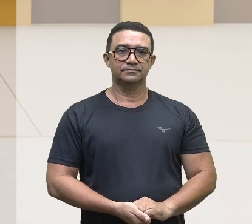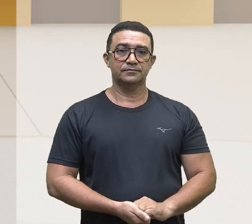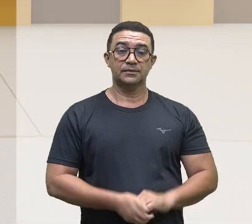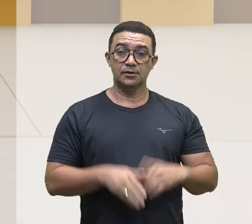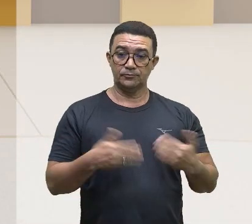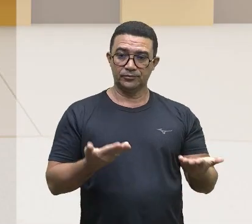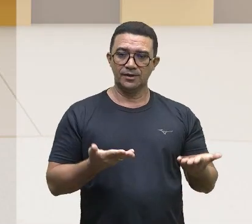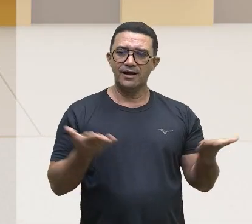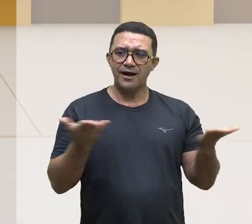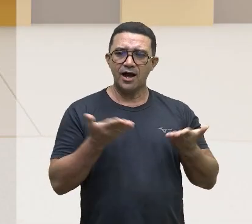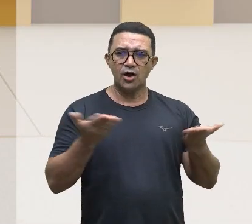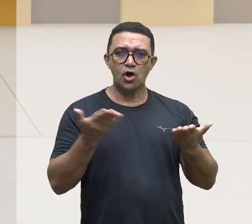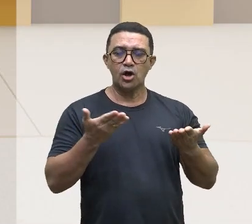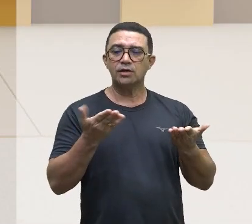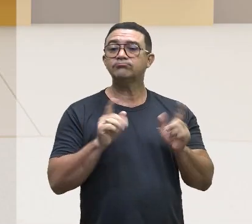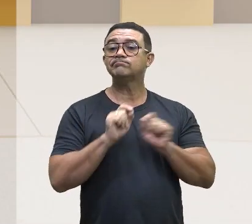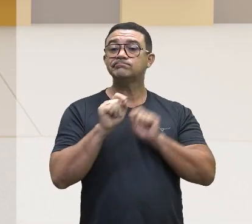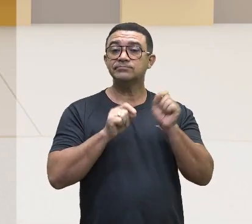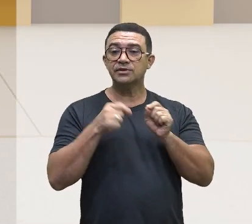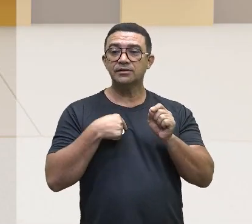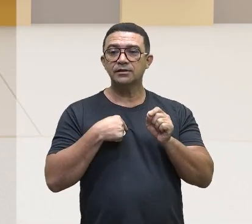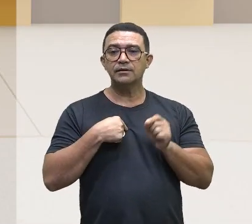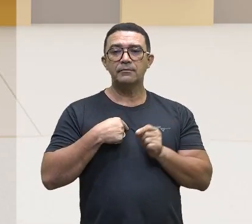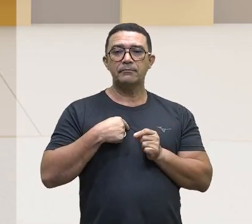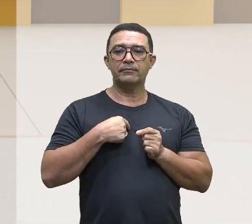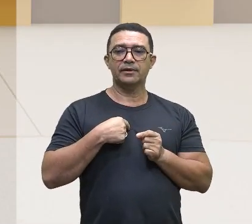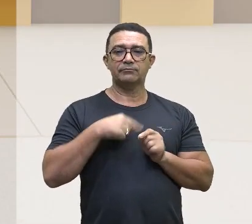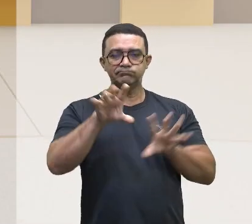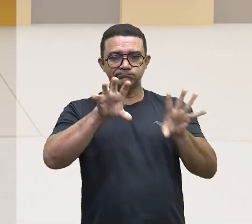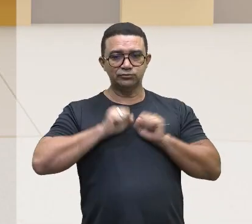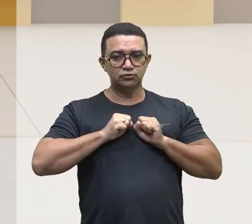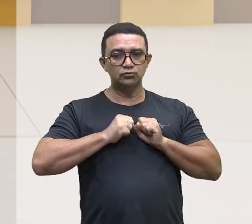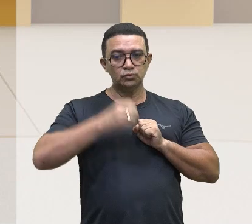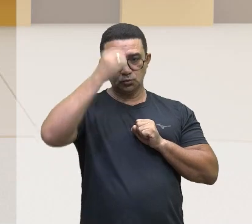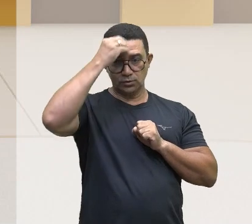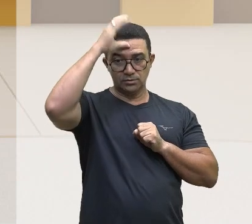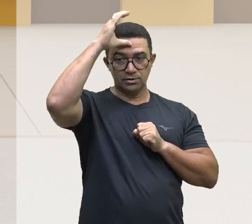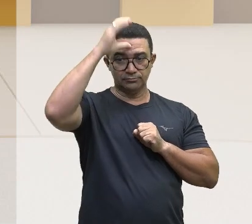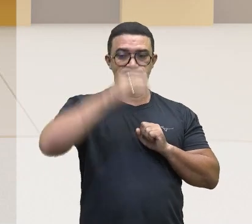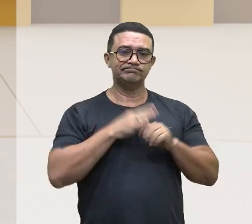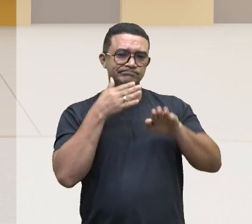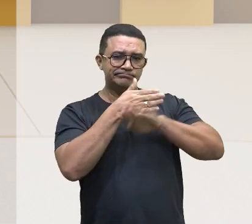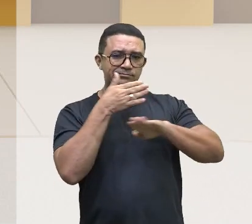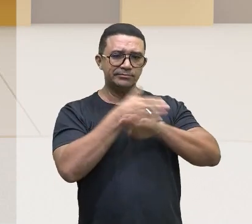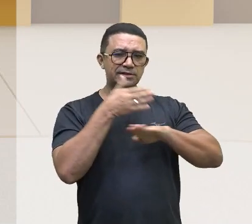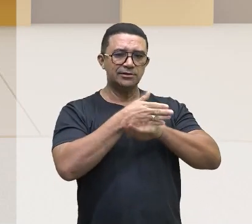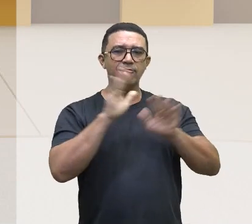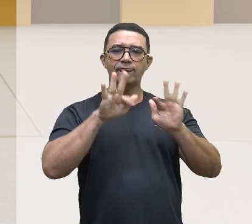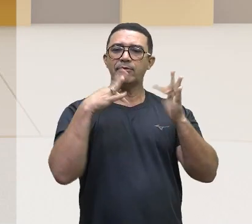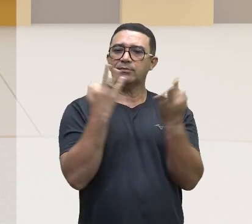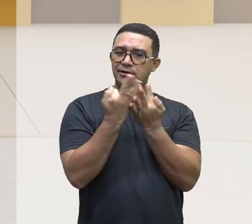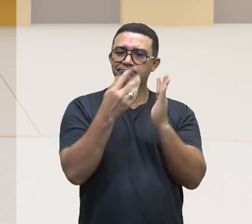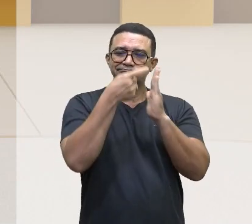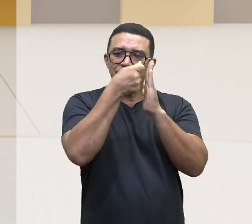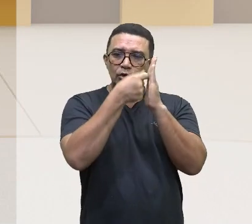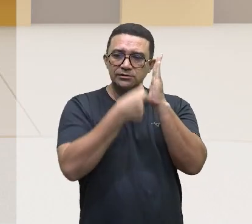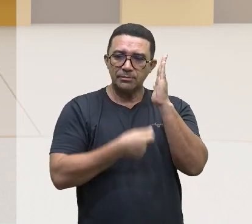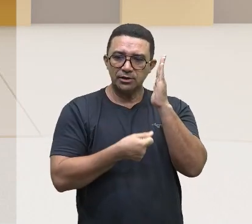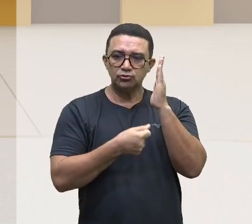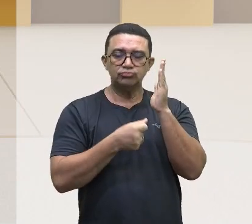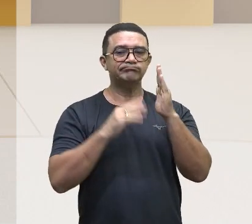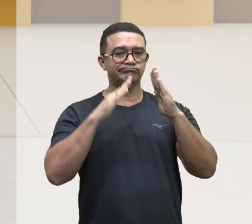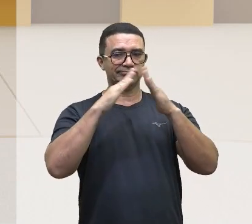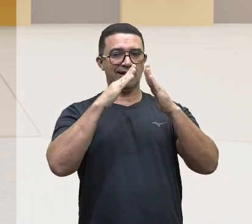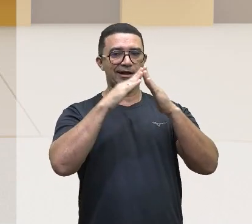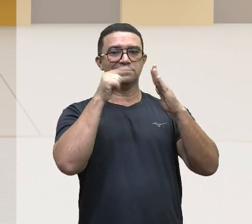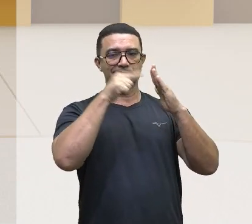E agora, investindo no conhecimento. A participação da família no orçamento doméstico é de extrema importância para a